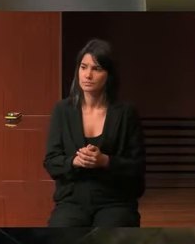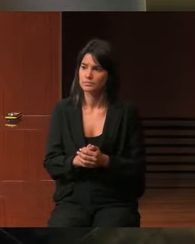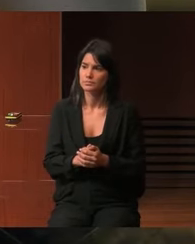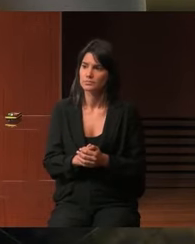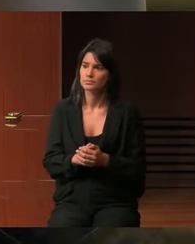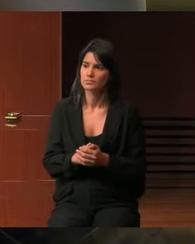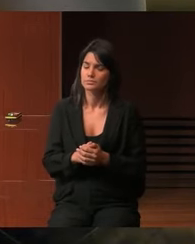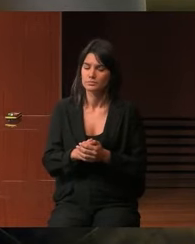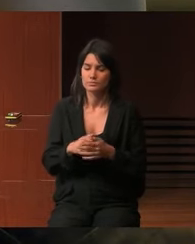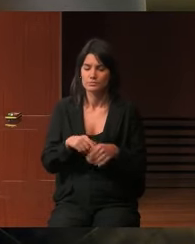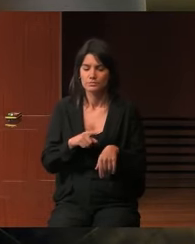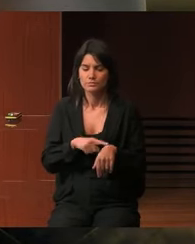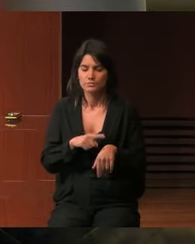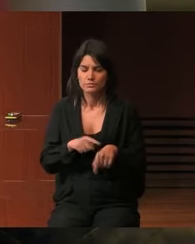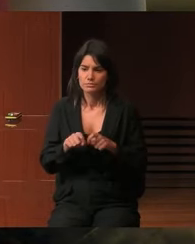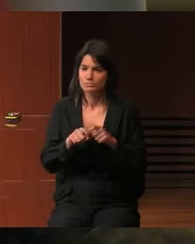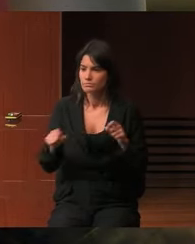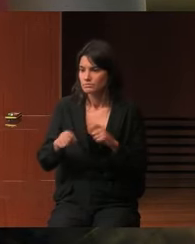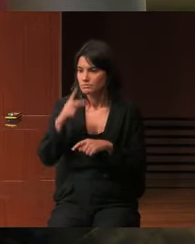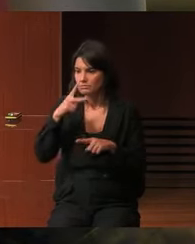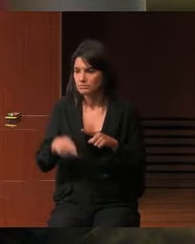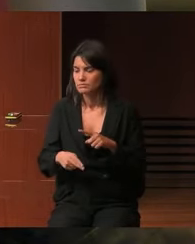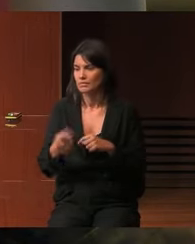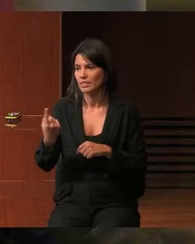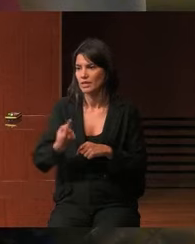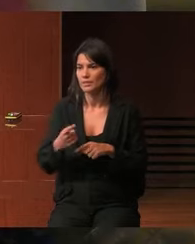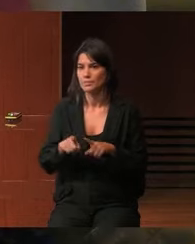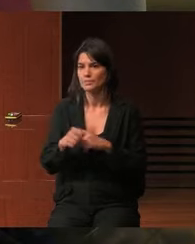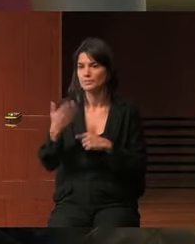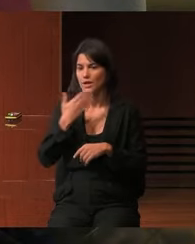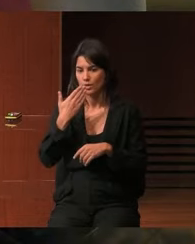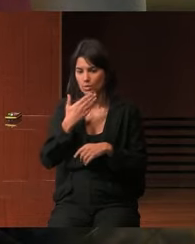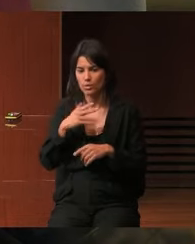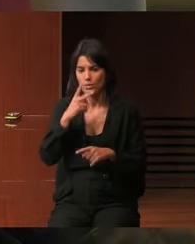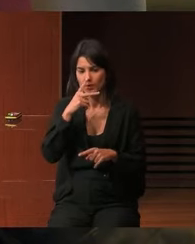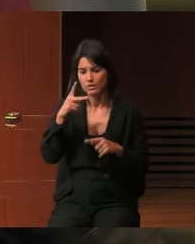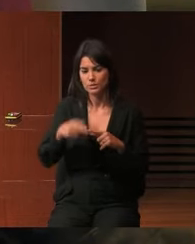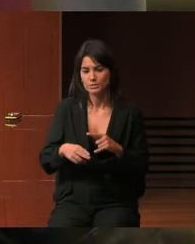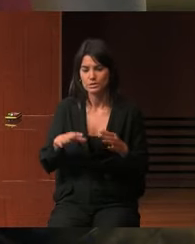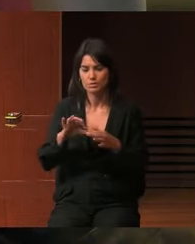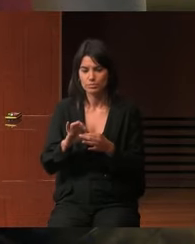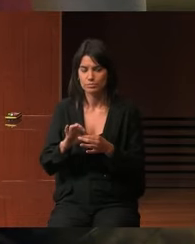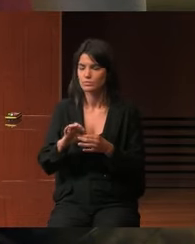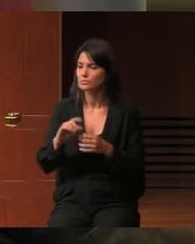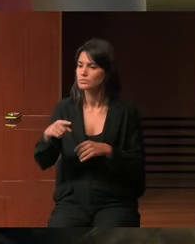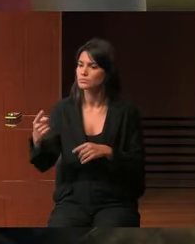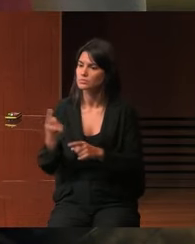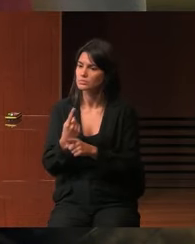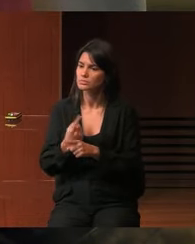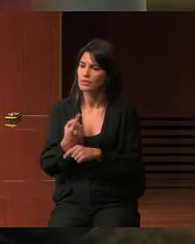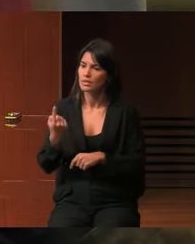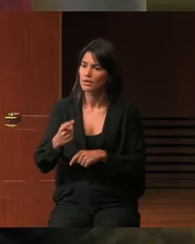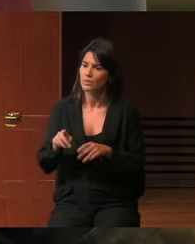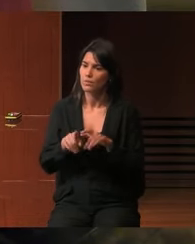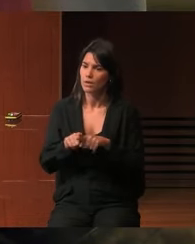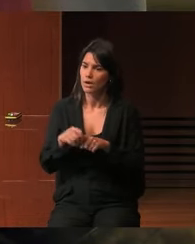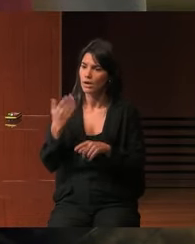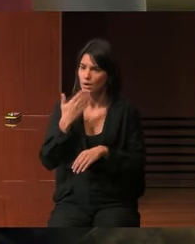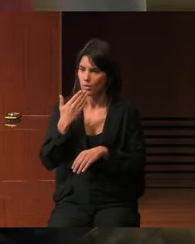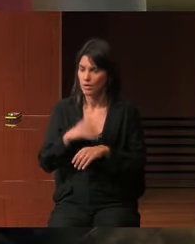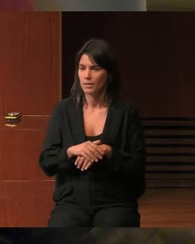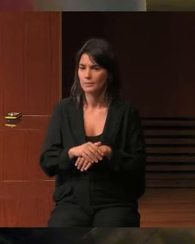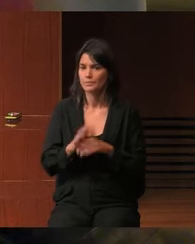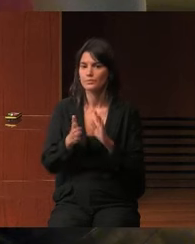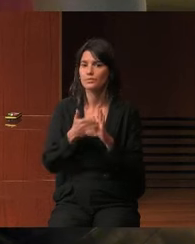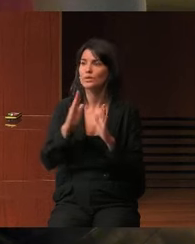do tempo interrompido que deve ser uma aula ou da interrupção relativamente ao resto que deve ser uma aula e daquilo que a